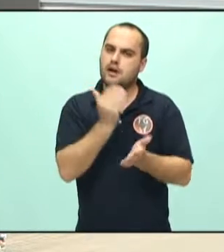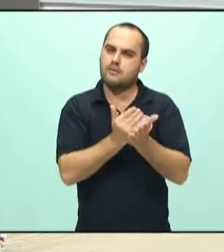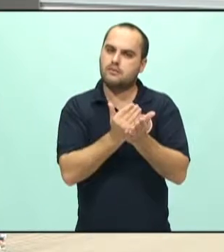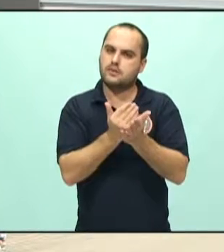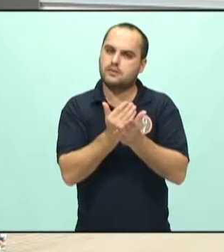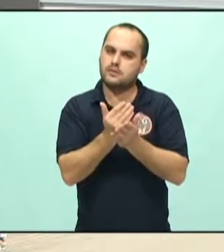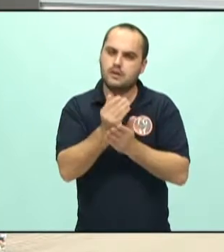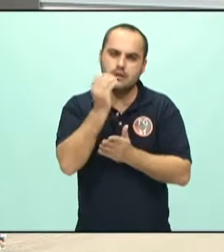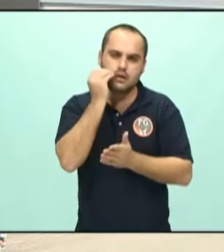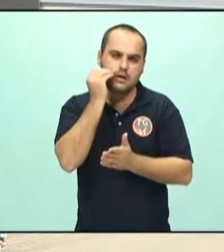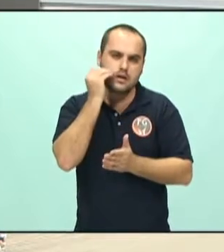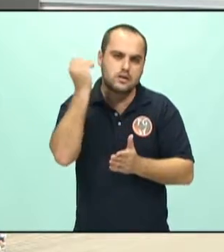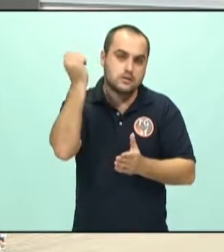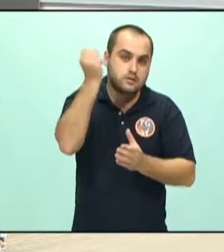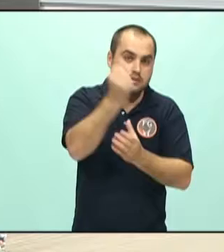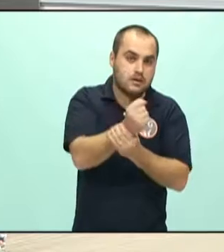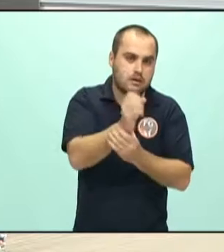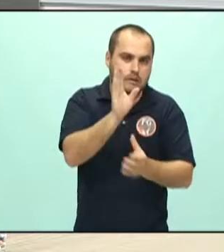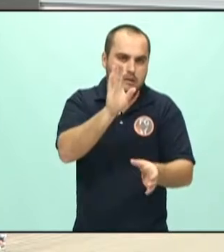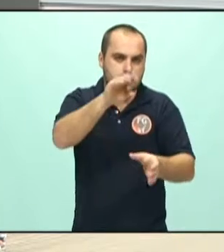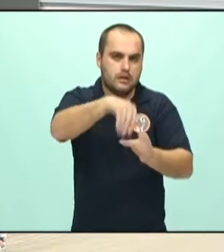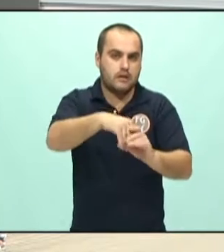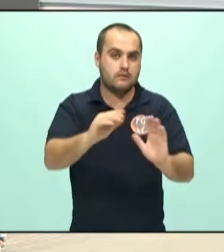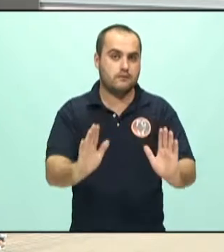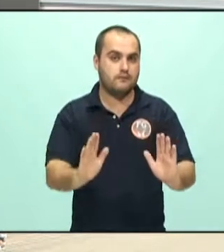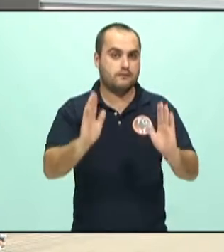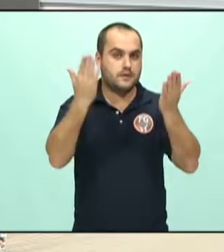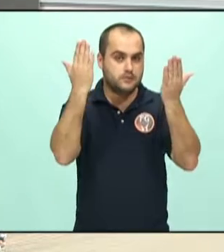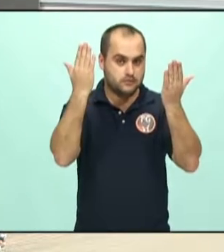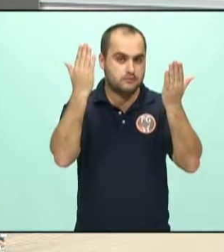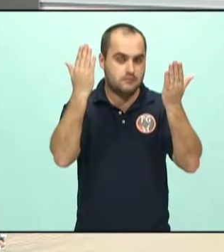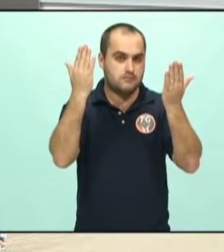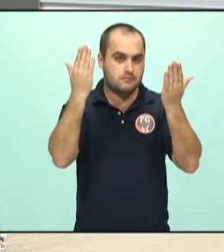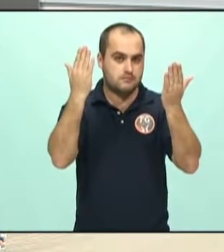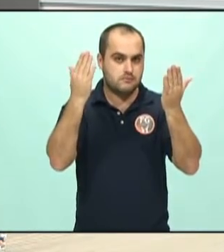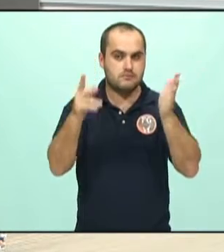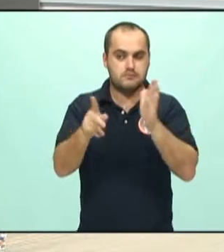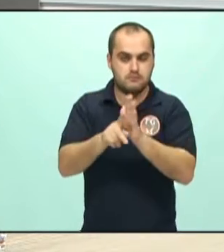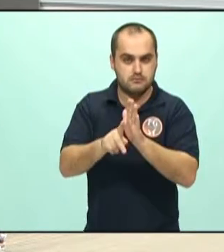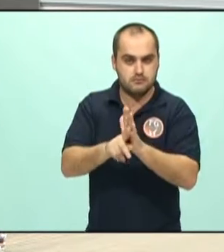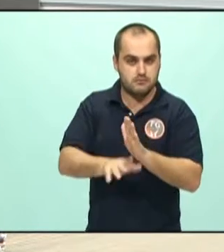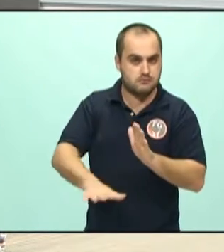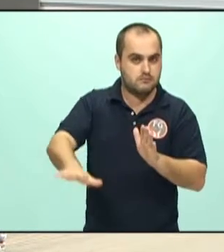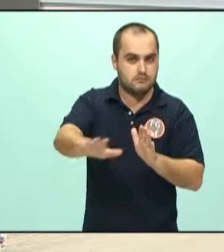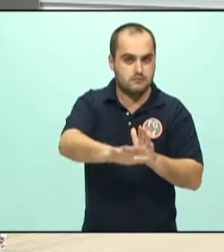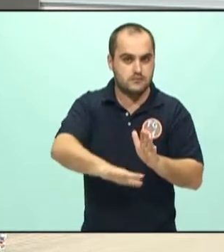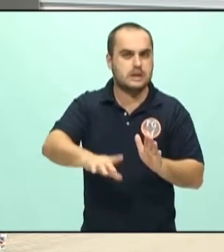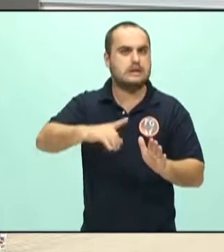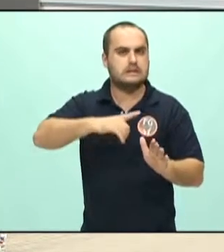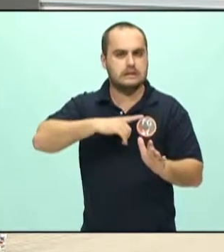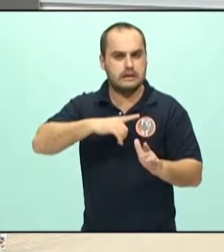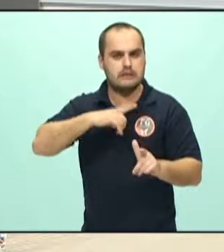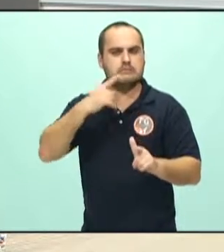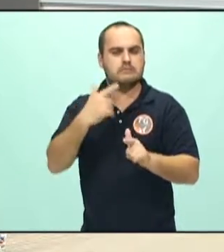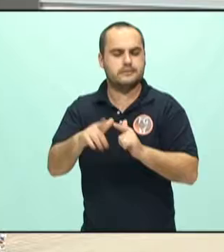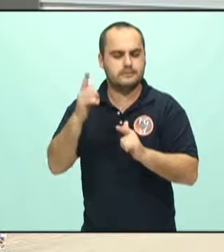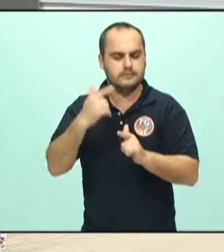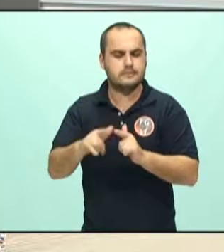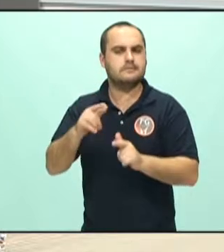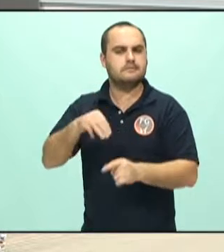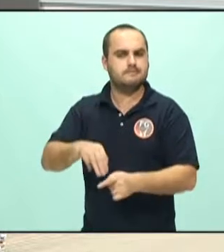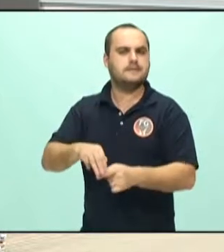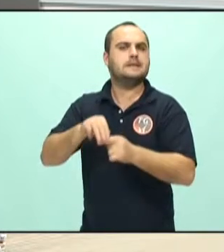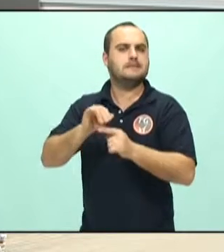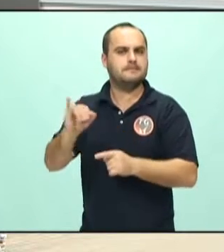sustentabilidade para dentro das festas e dos grandes eventos desses eventos de grande porte que causam impacto no nosso município de